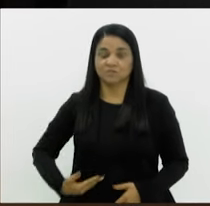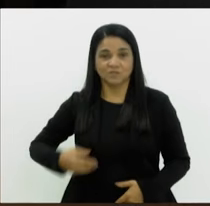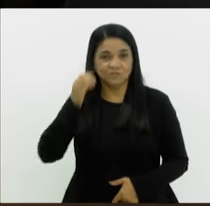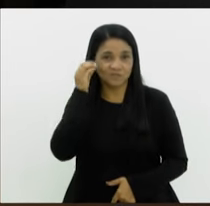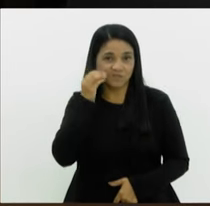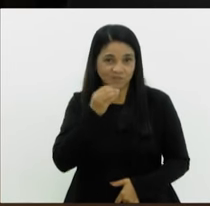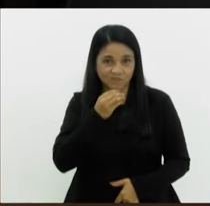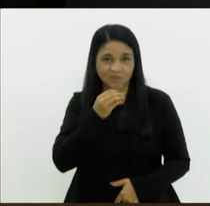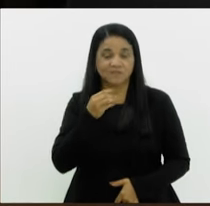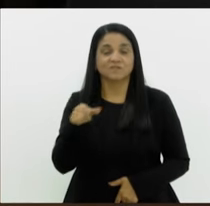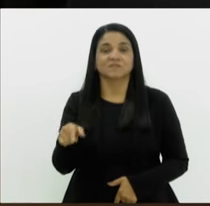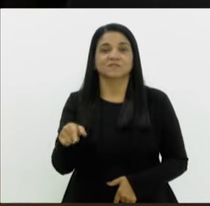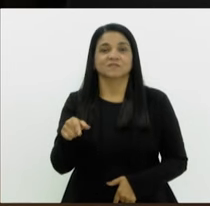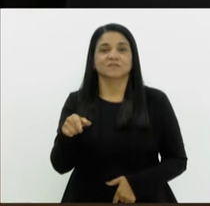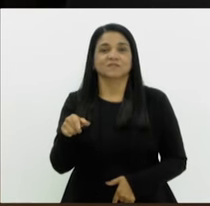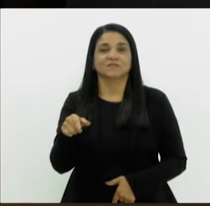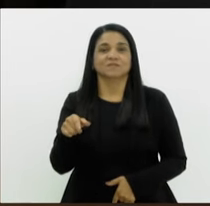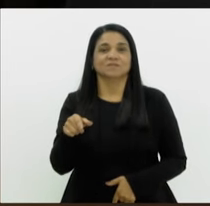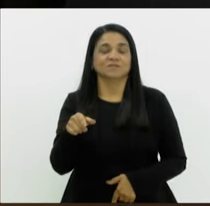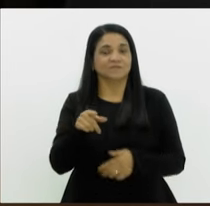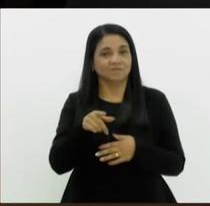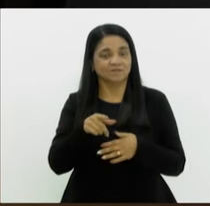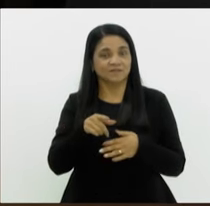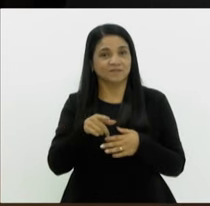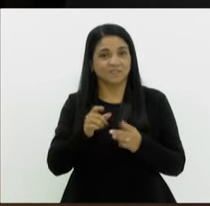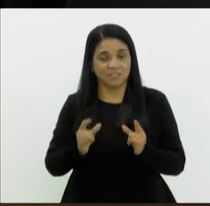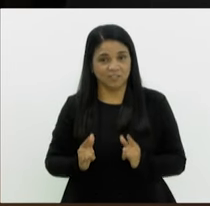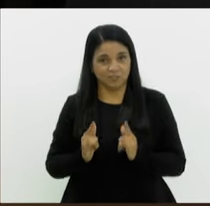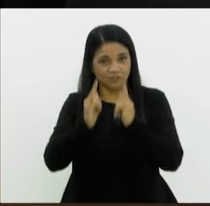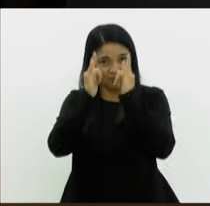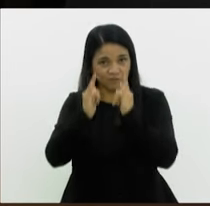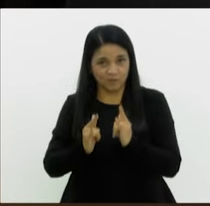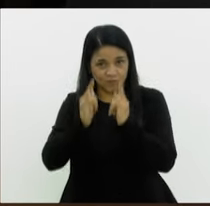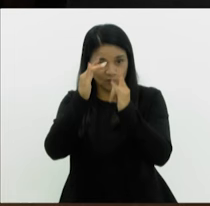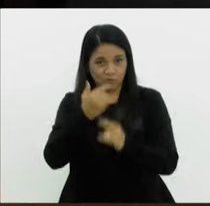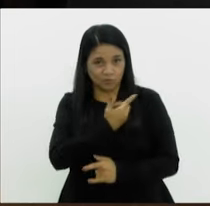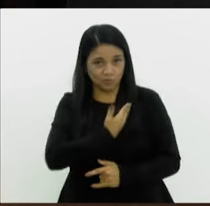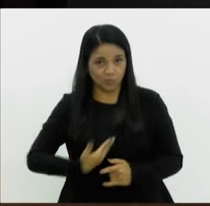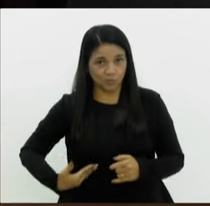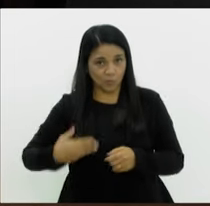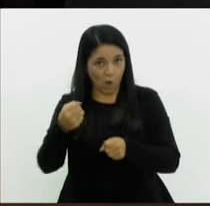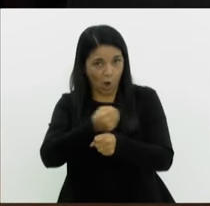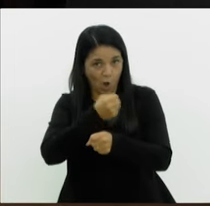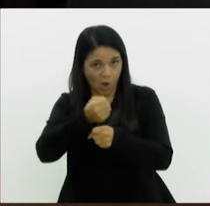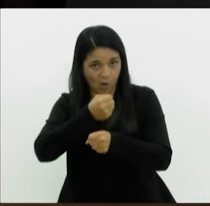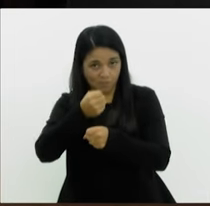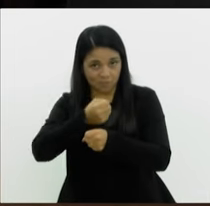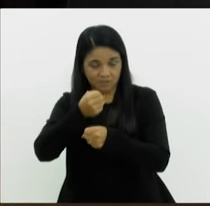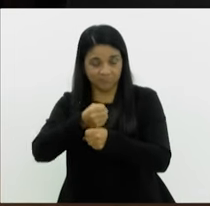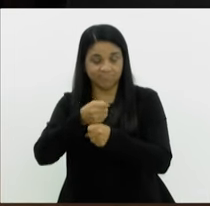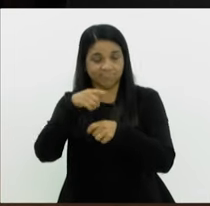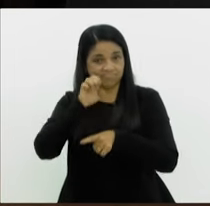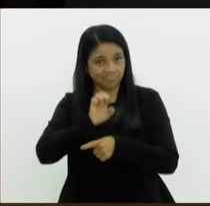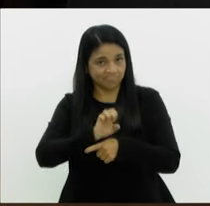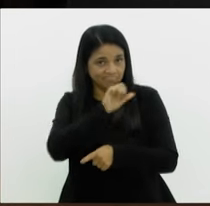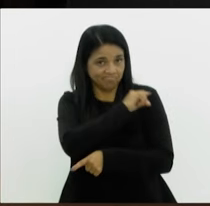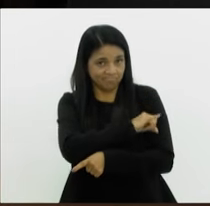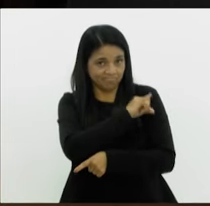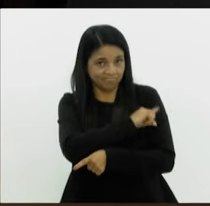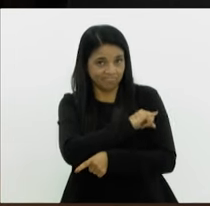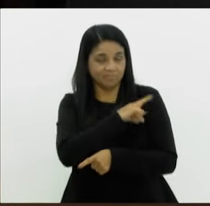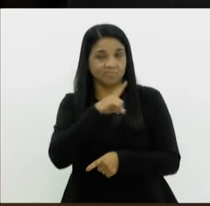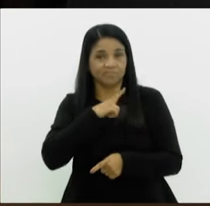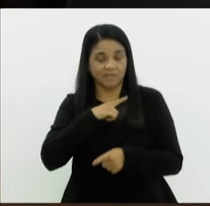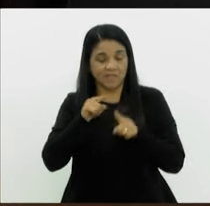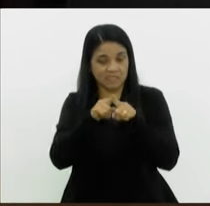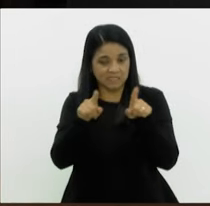Janeiro, Cláudio Castro, para que nos próximos edifícios públicos a serem construídos no Estado do Rio de Janeiro, contenha a